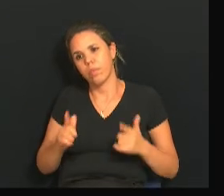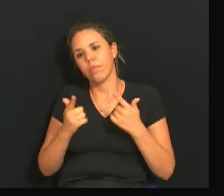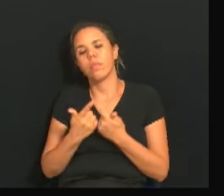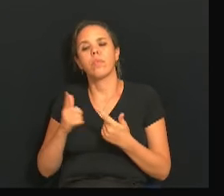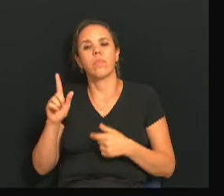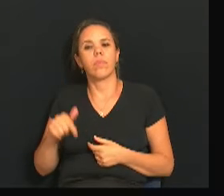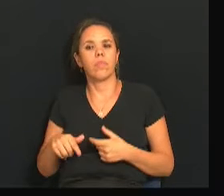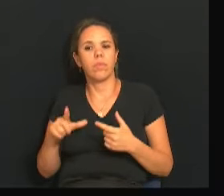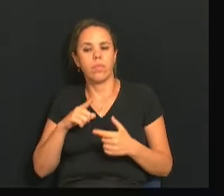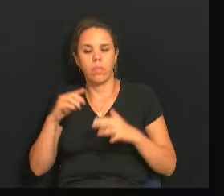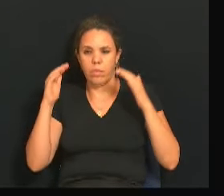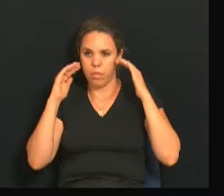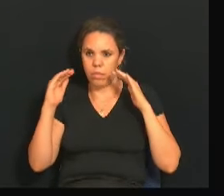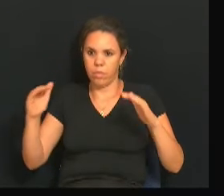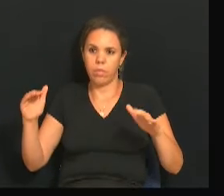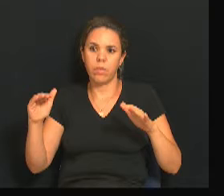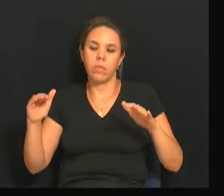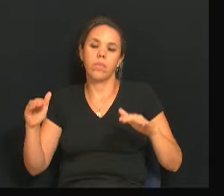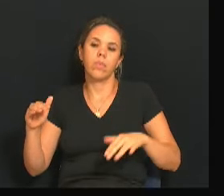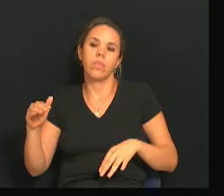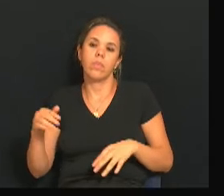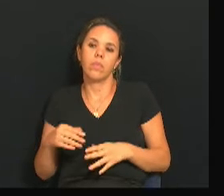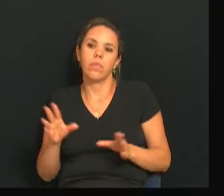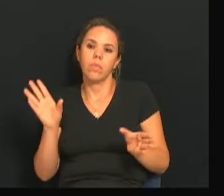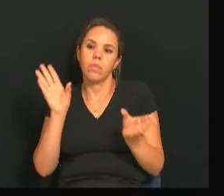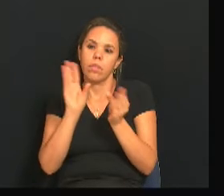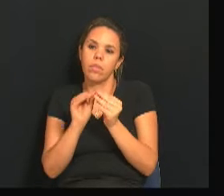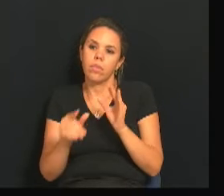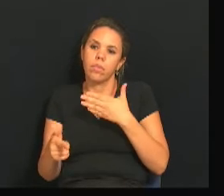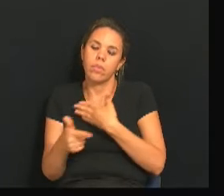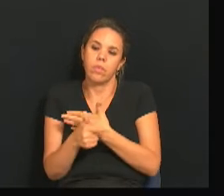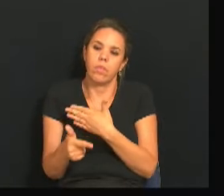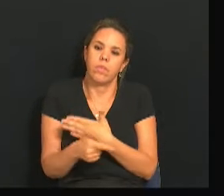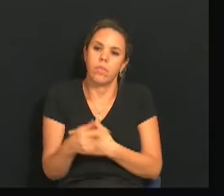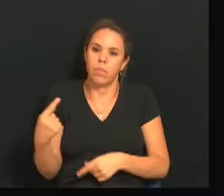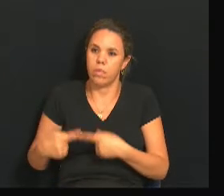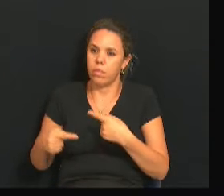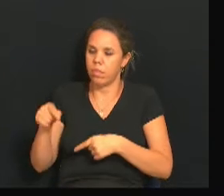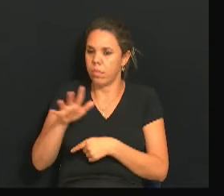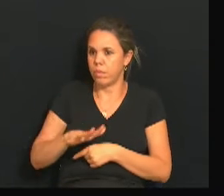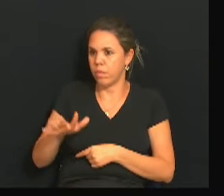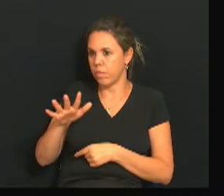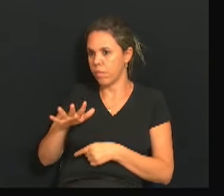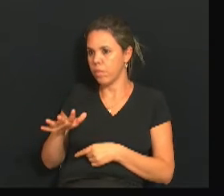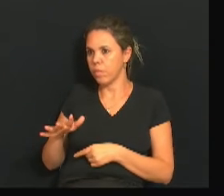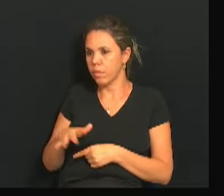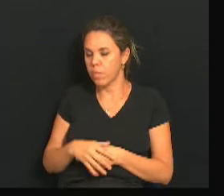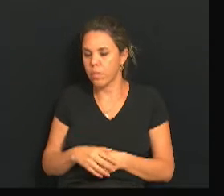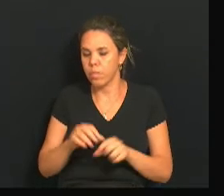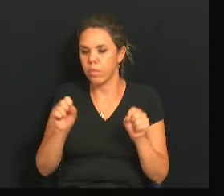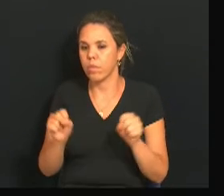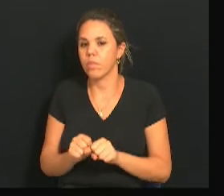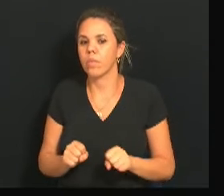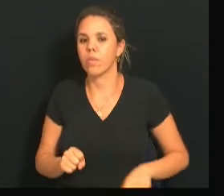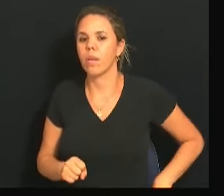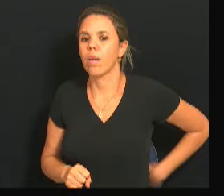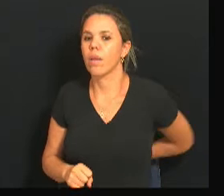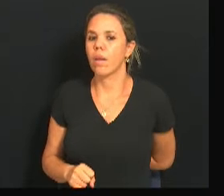tem que cumprir e tem que ter instrumentos para definir esse papel de discussão geral de funcionamento do sistema de ensino, né?